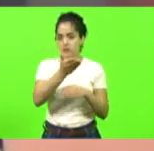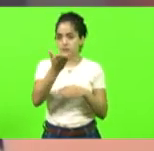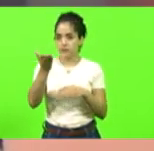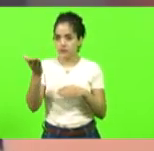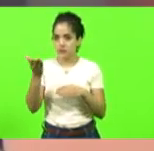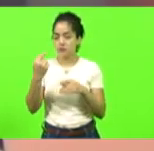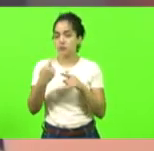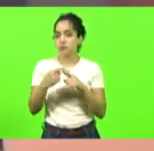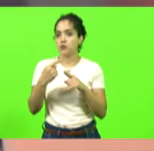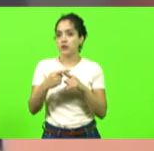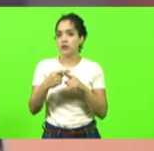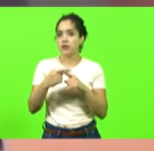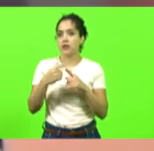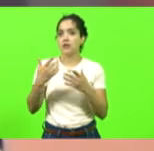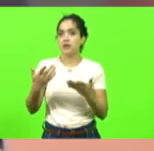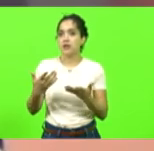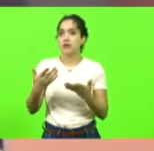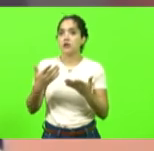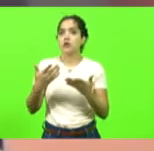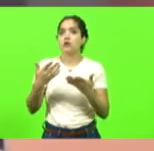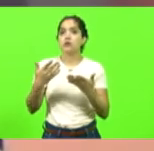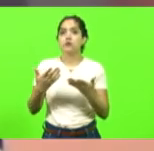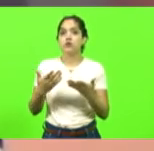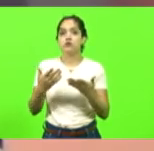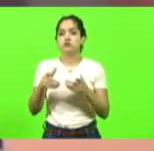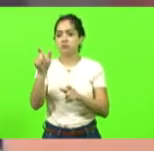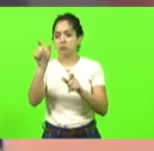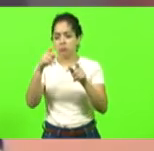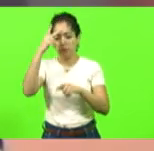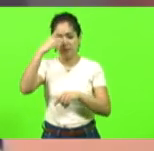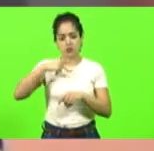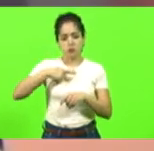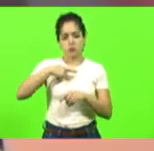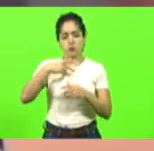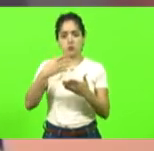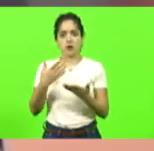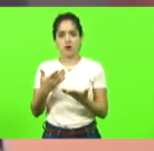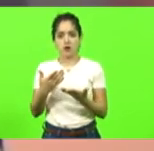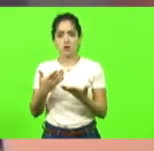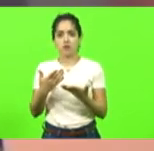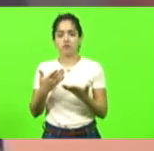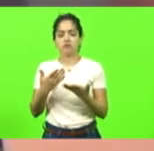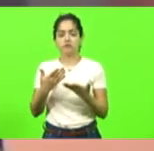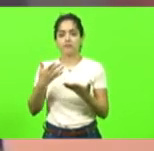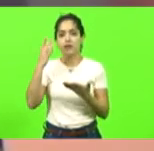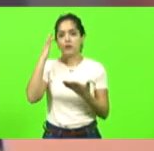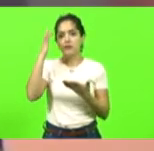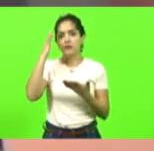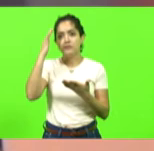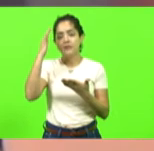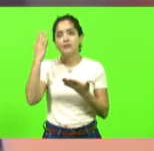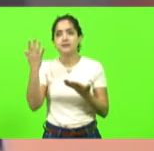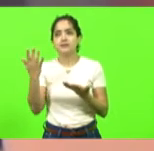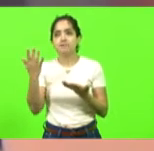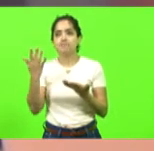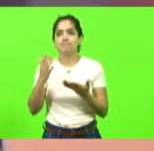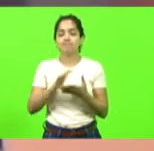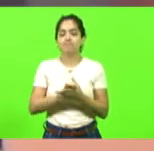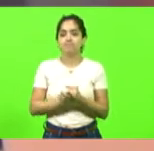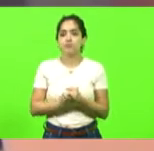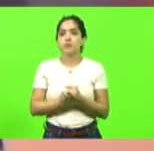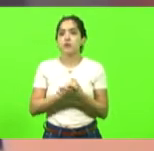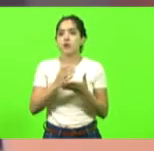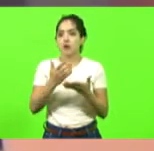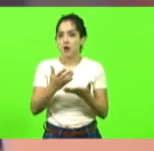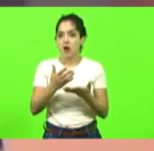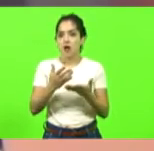no mundo em que prega o individualismo, é como se a gente imaginasse que chega um empreendimento,